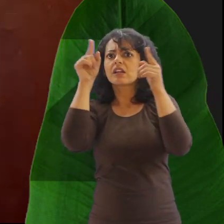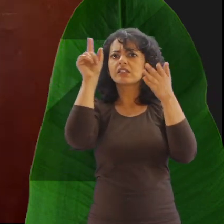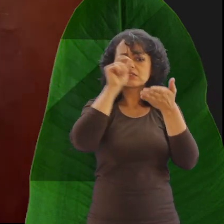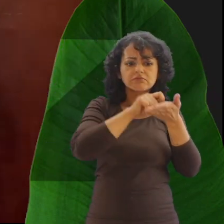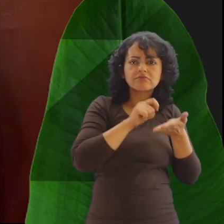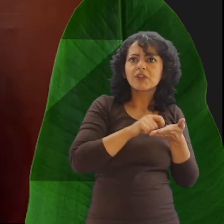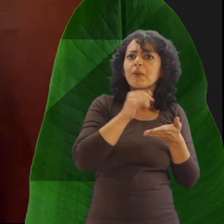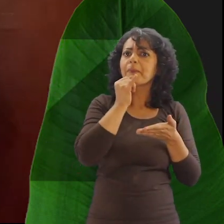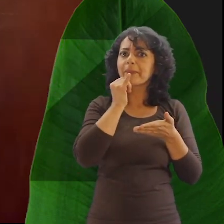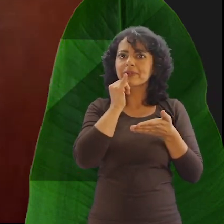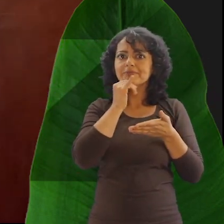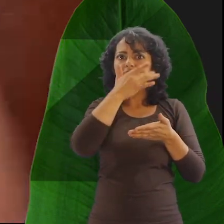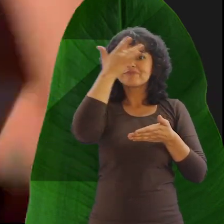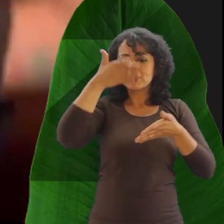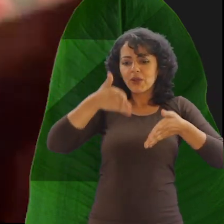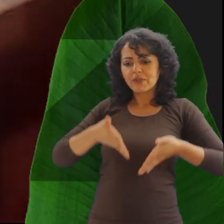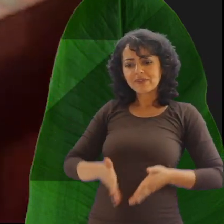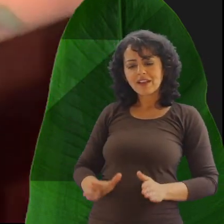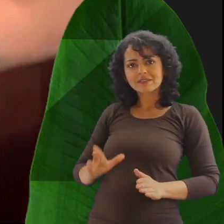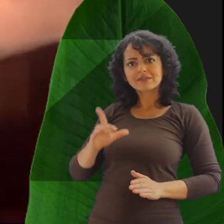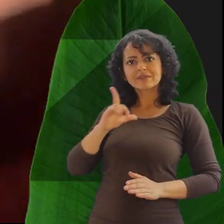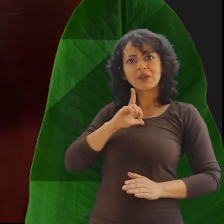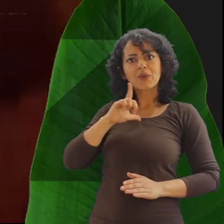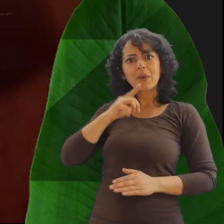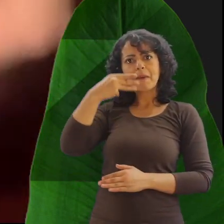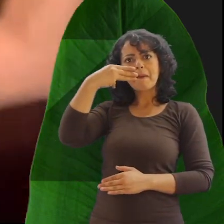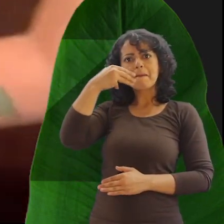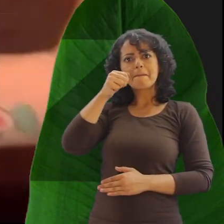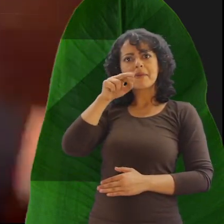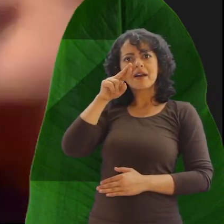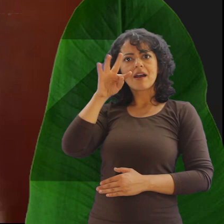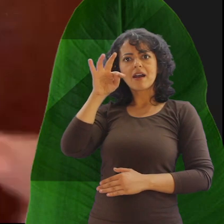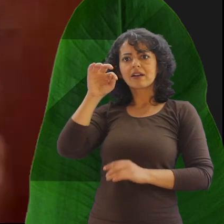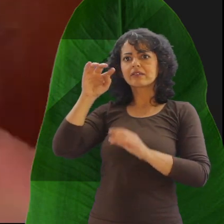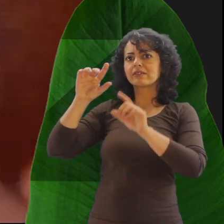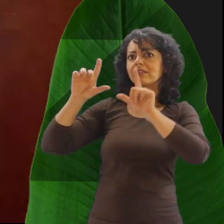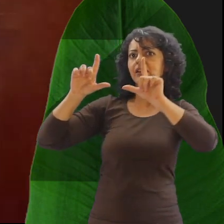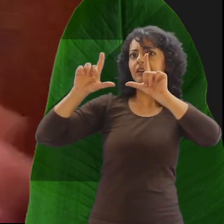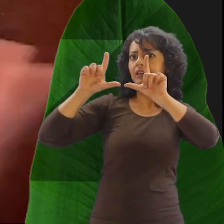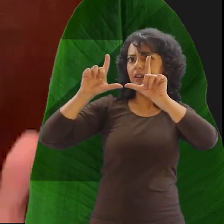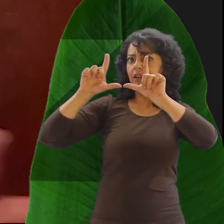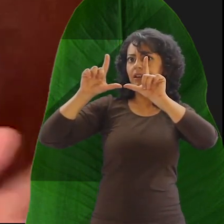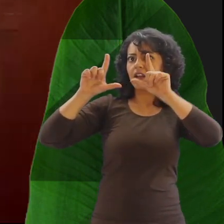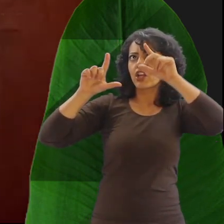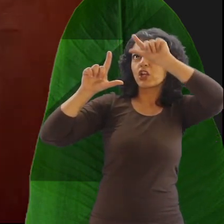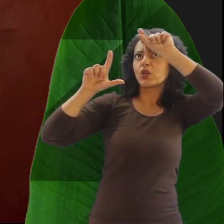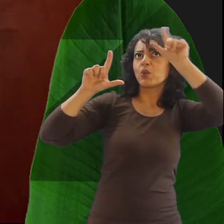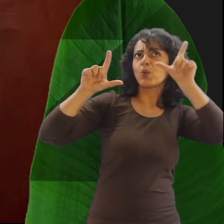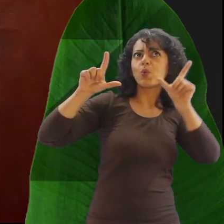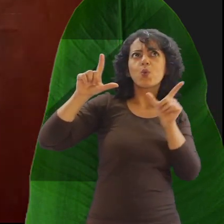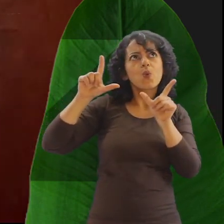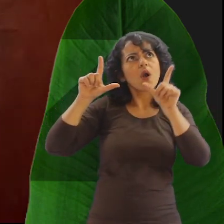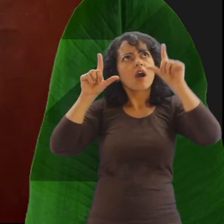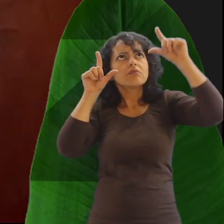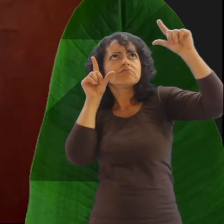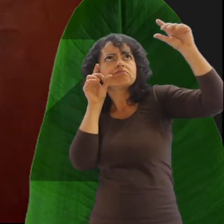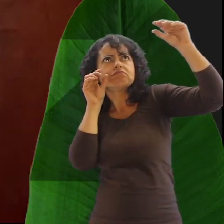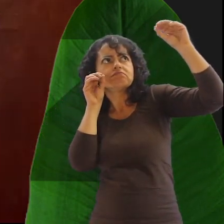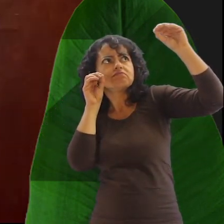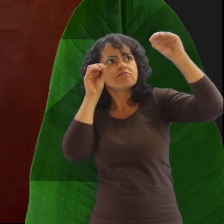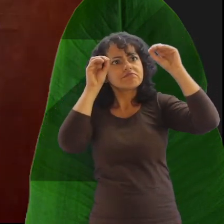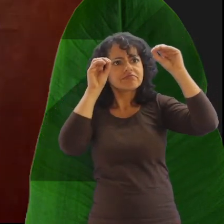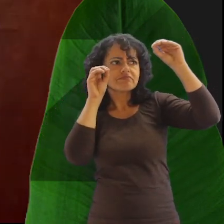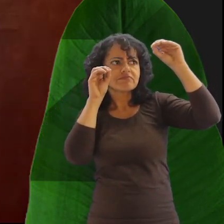com Marte em quadratura com a Lua, essa pessoa é esquentadinha. Então, eu amo